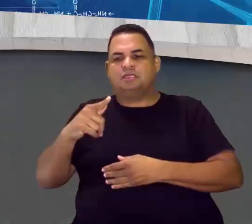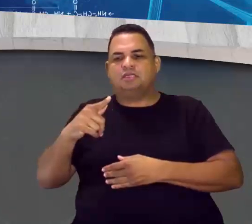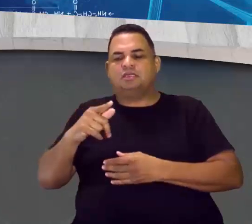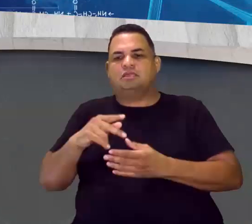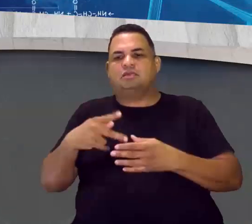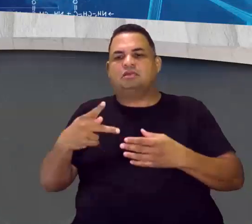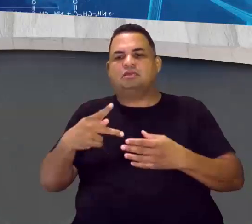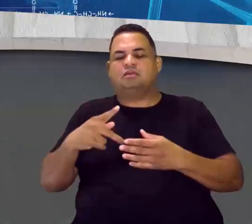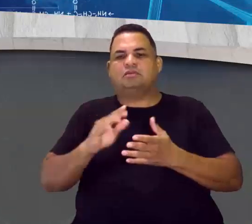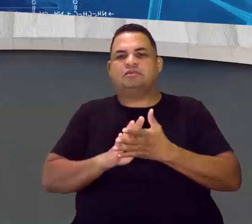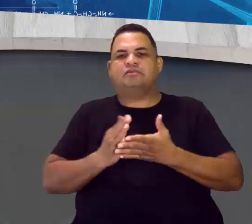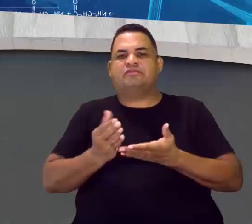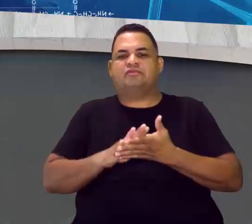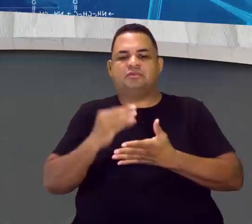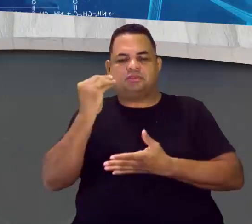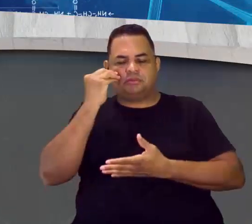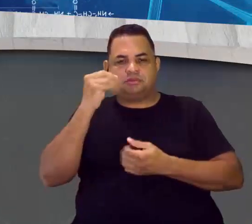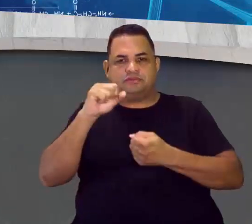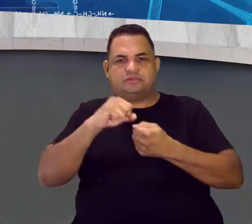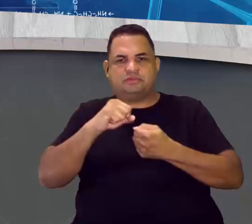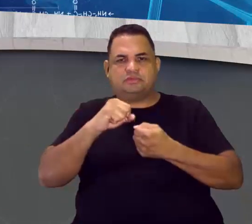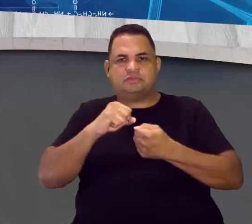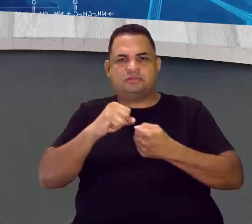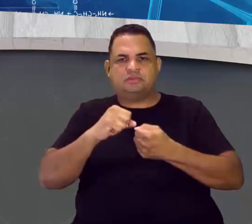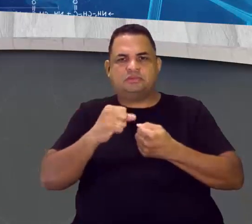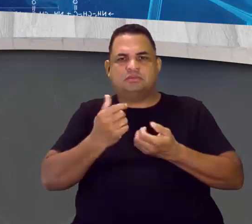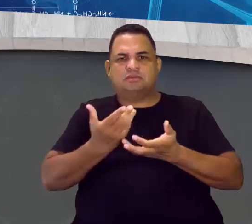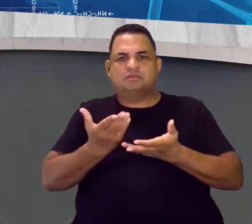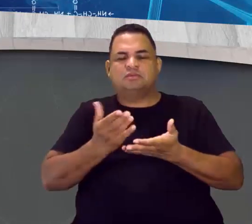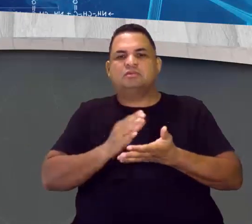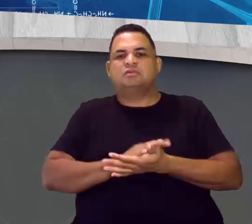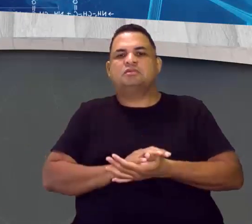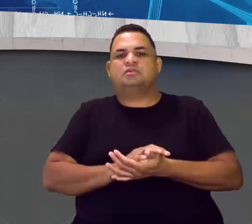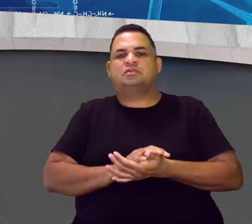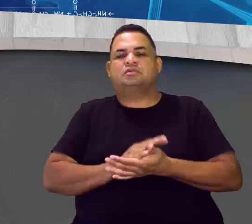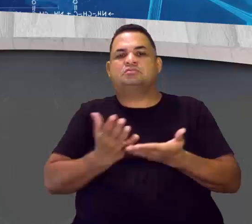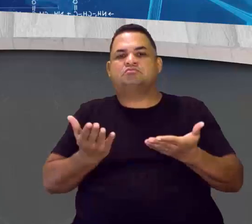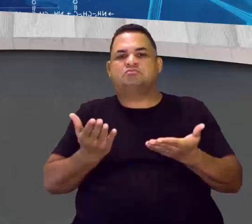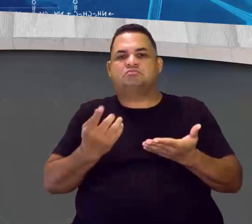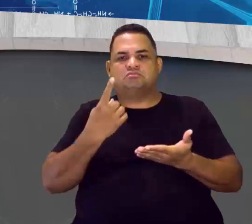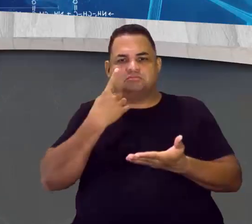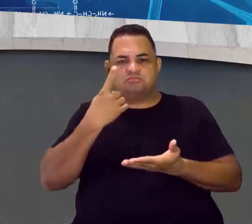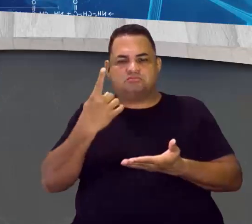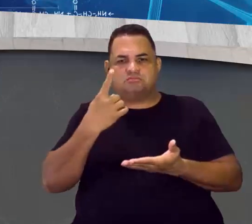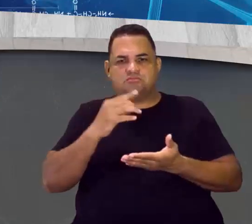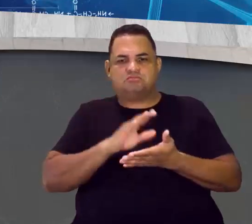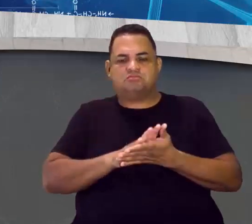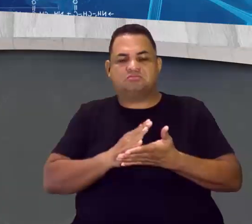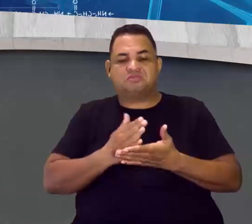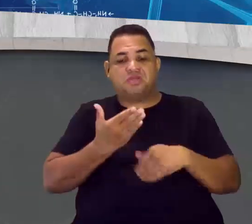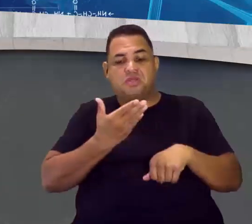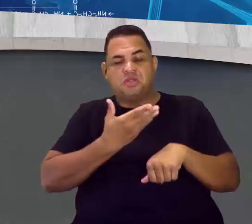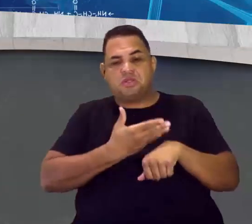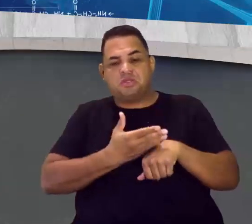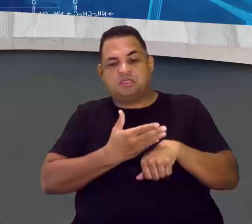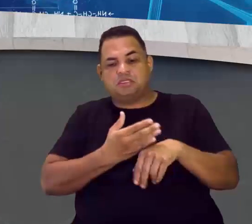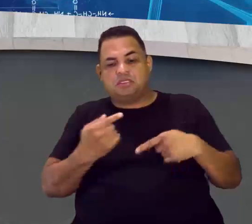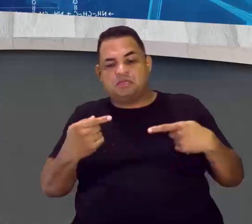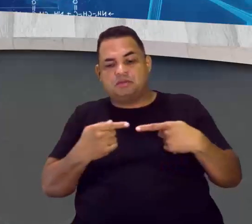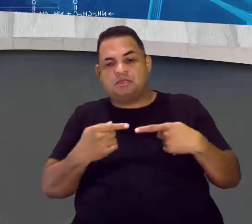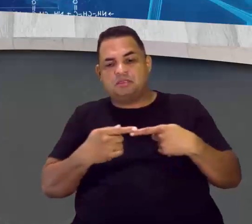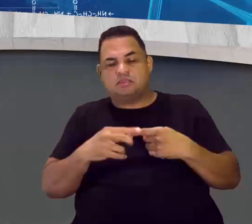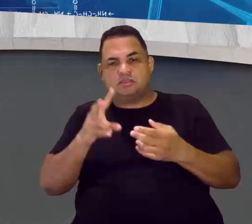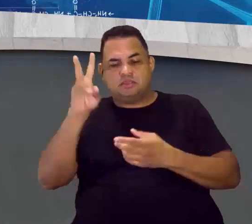foi um experimento que realizou e que deu para exatamente associar a prática com a teoria que